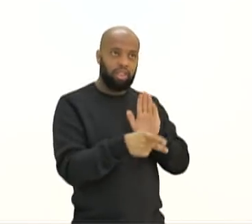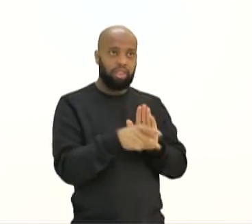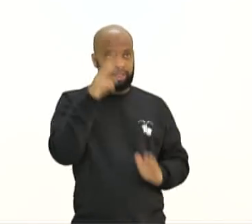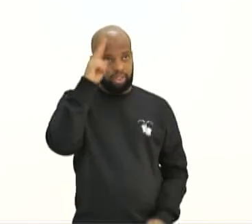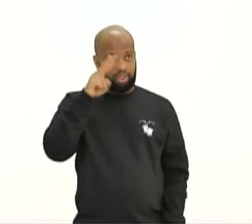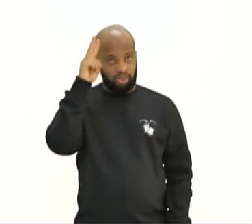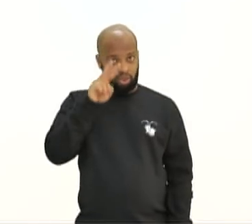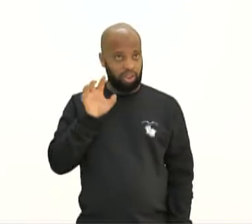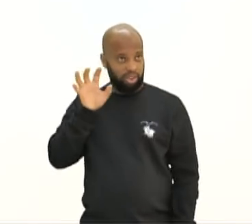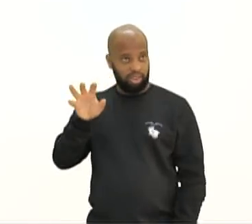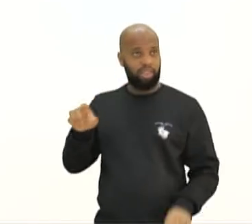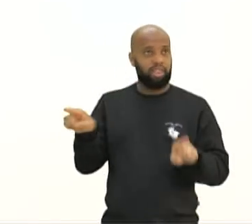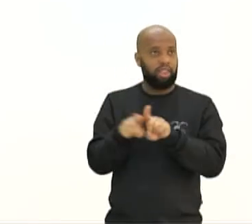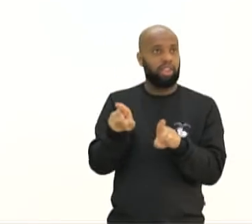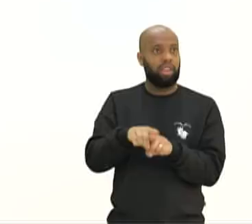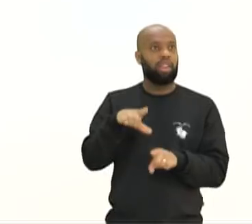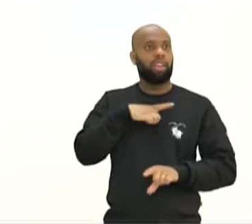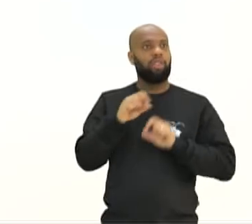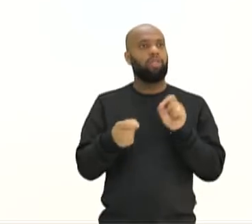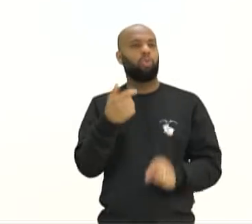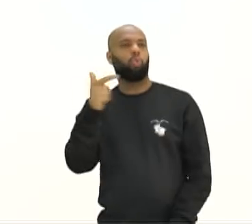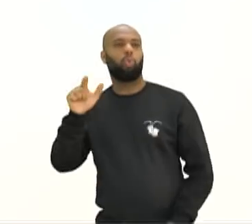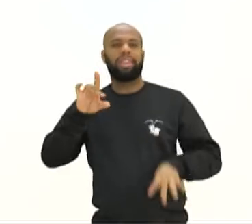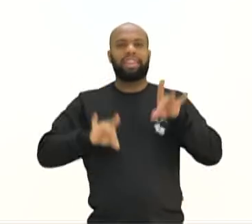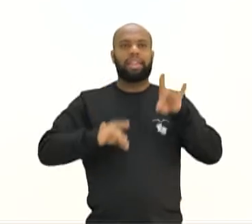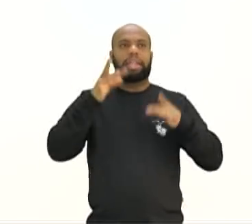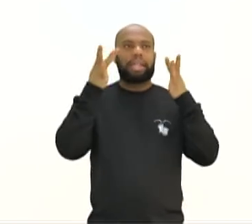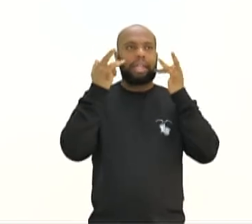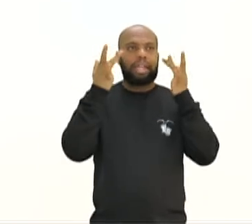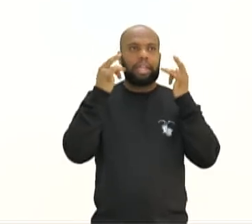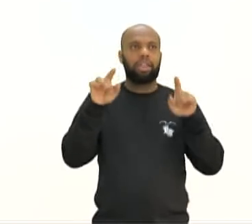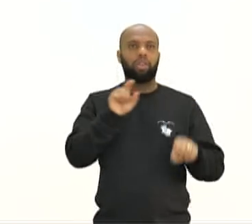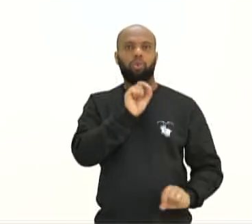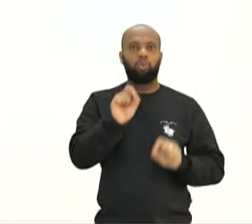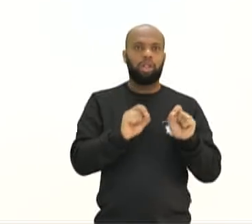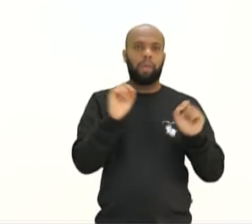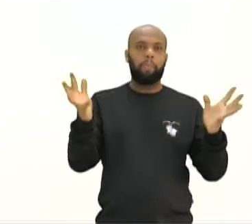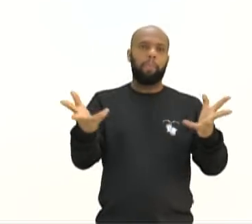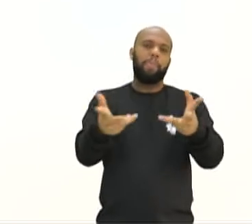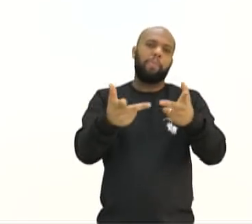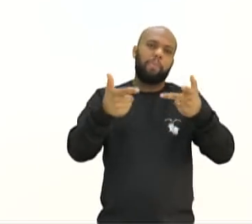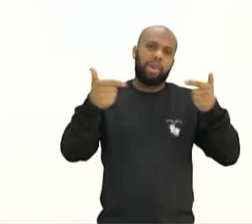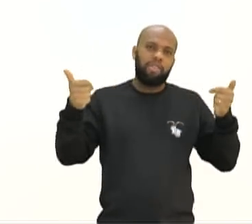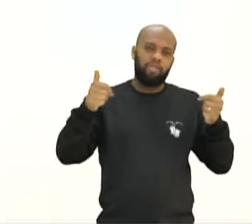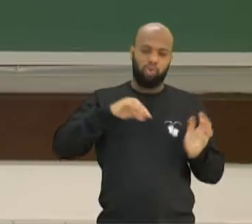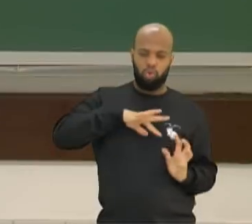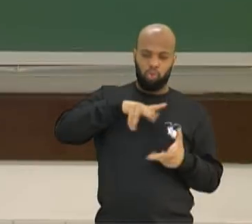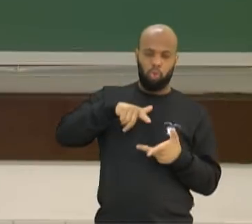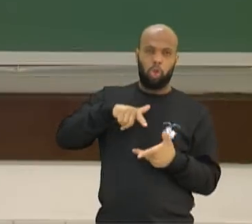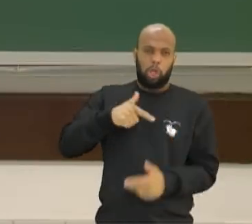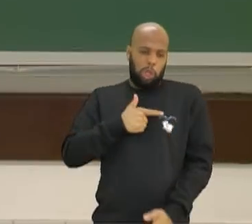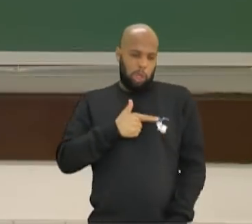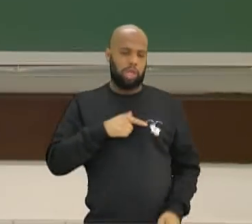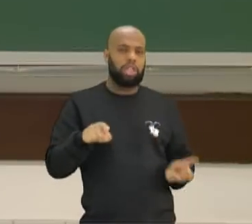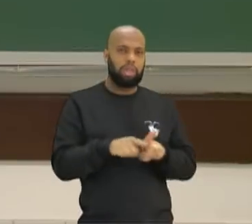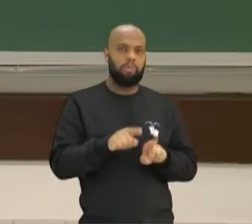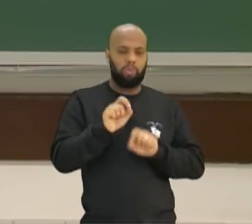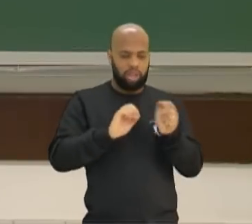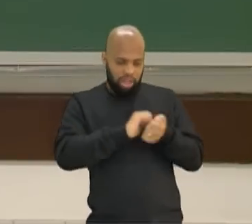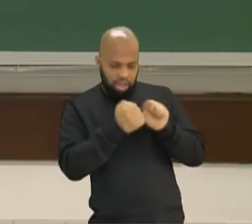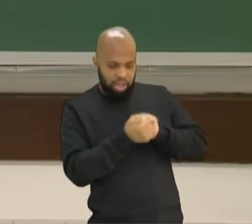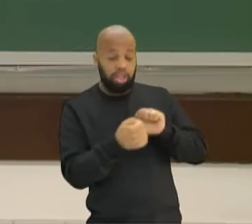da Branca de Neve e, claro, uma peça de teatro chamada O Fantástico Mistério de Feiurinha, que também são